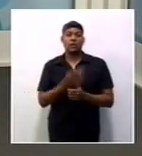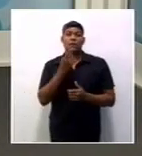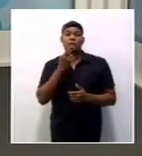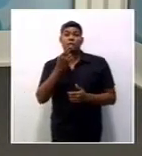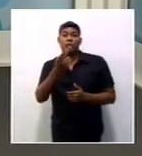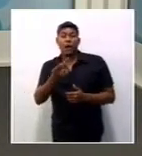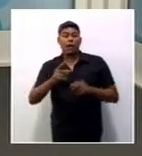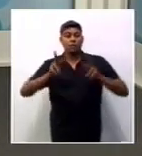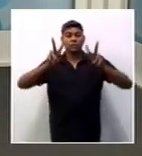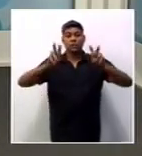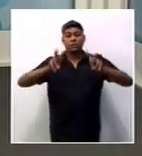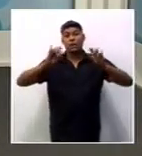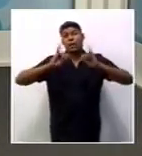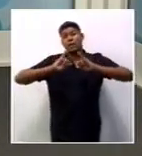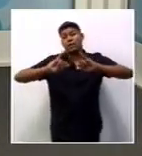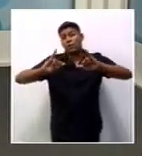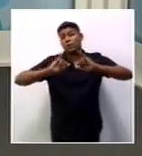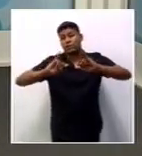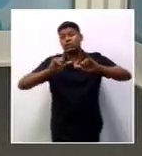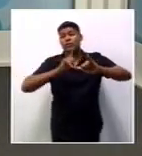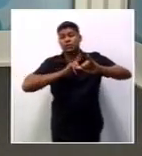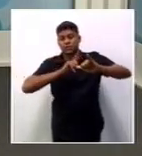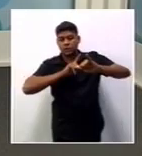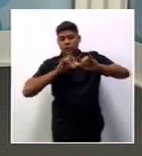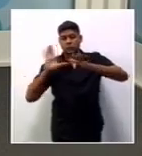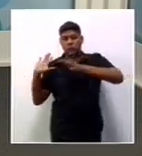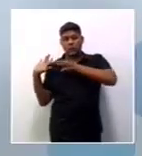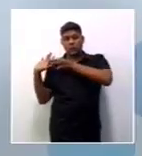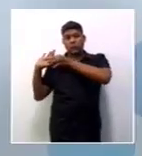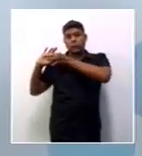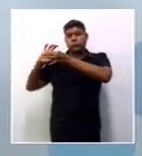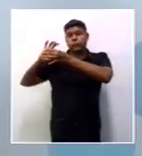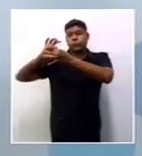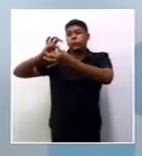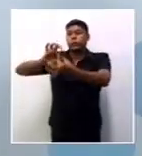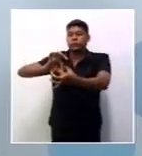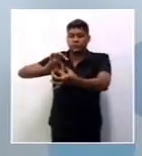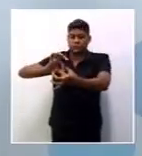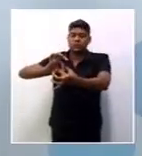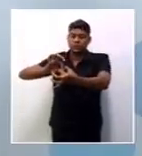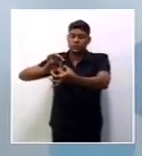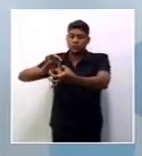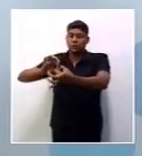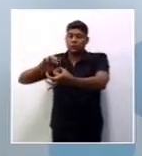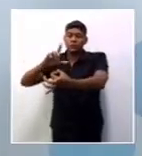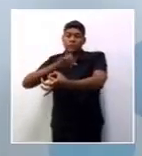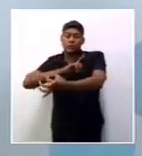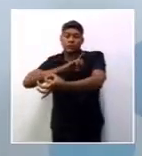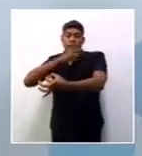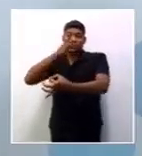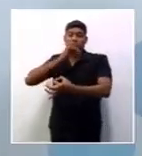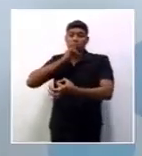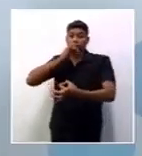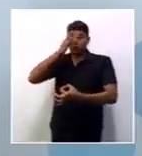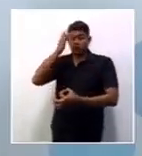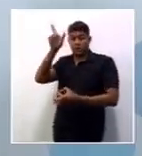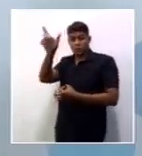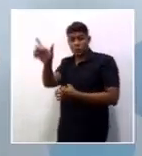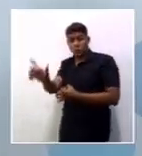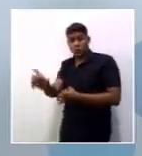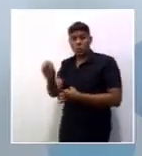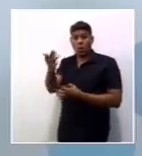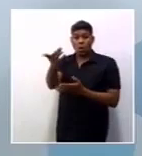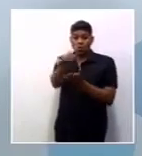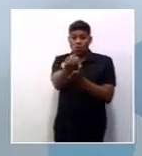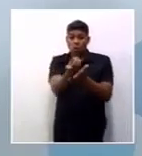sobre notícias, elas têm uma fonte. E essa fonte, se ela vem de uma pessoa, né, não é de um